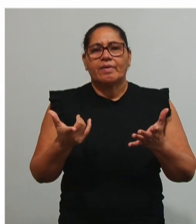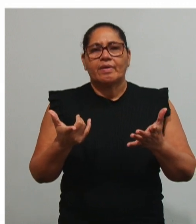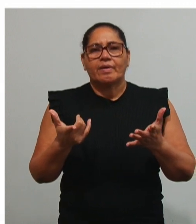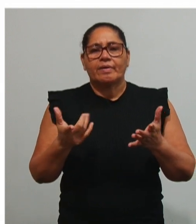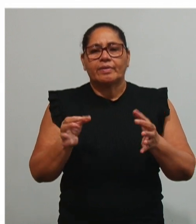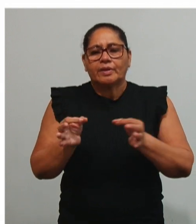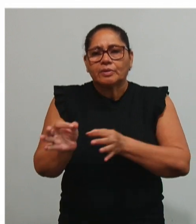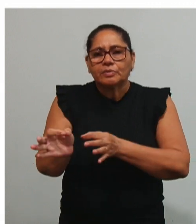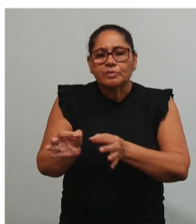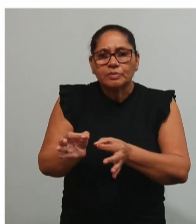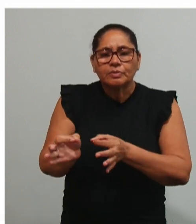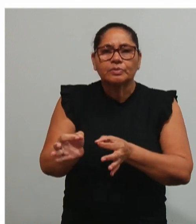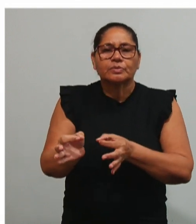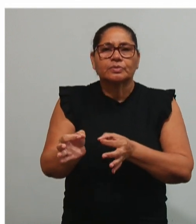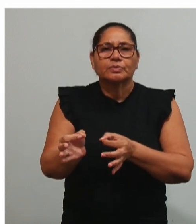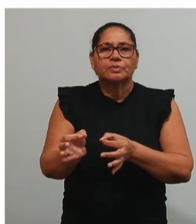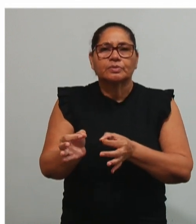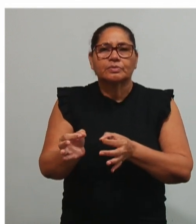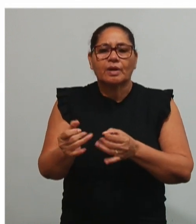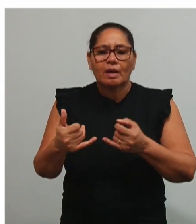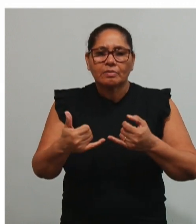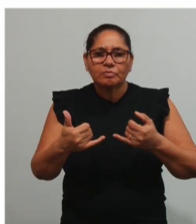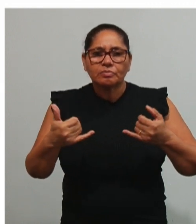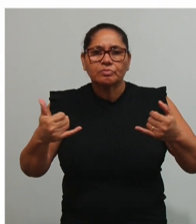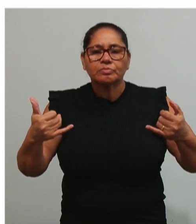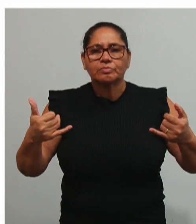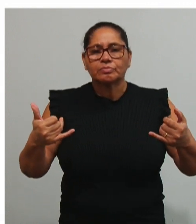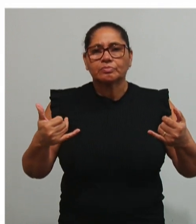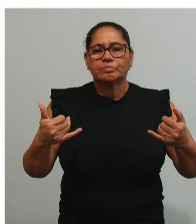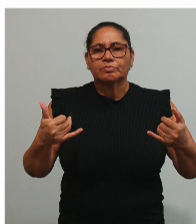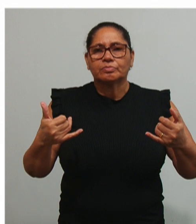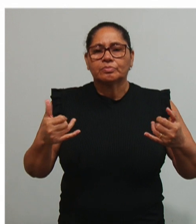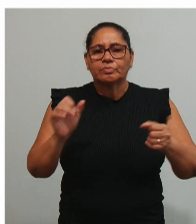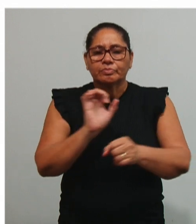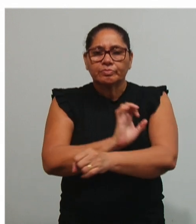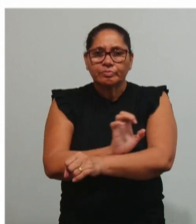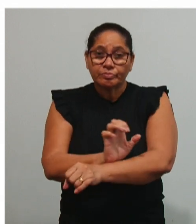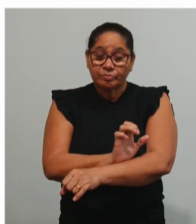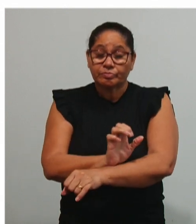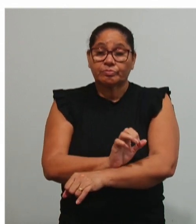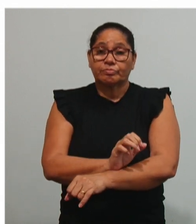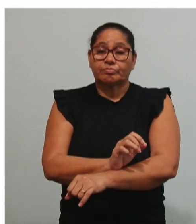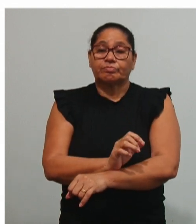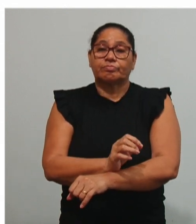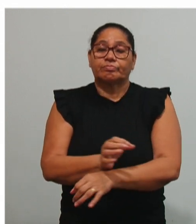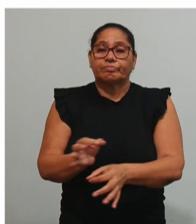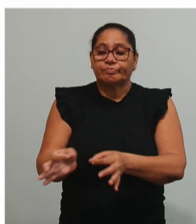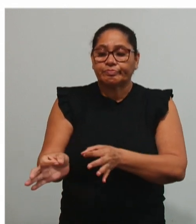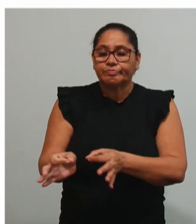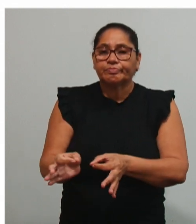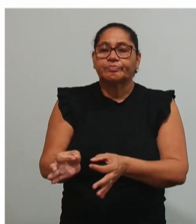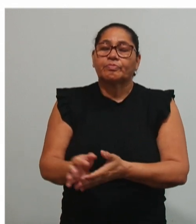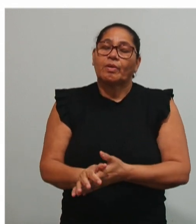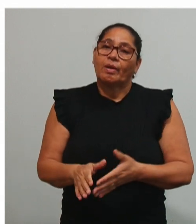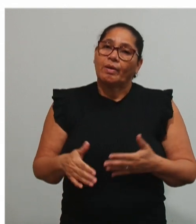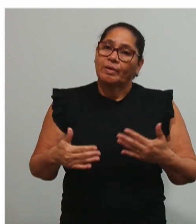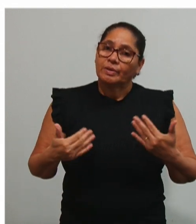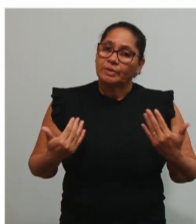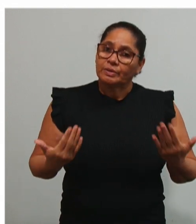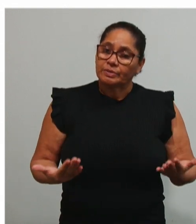um planejamento alinhado com a estratégia das organizações. Então,